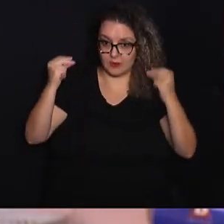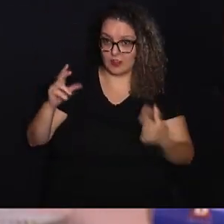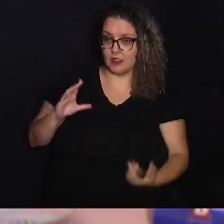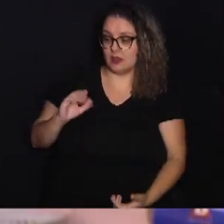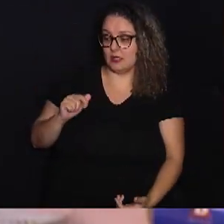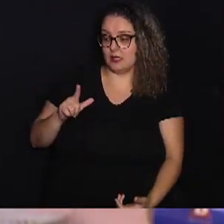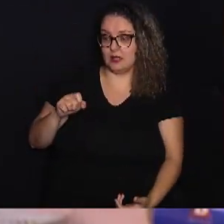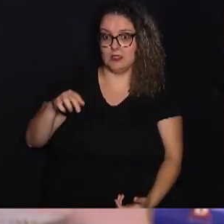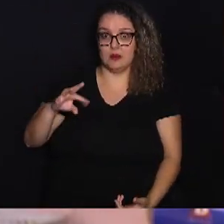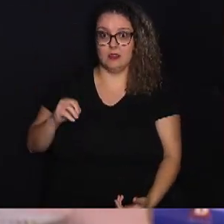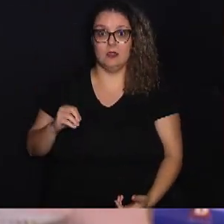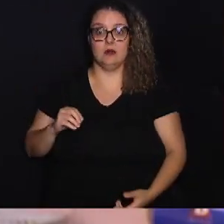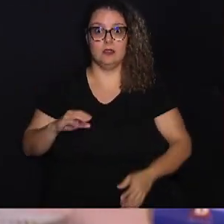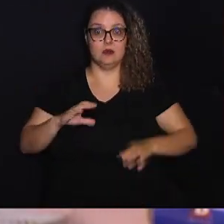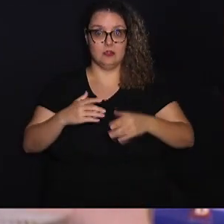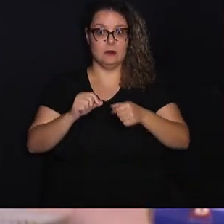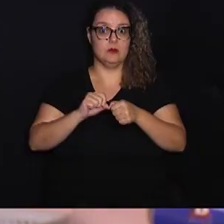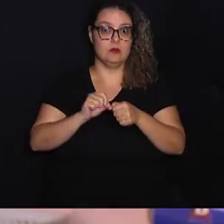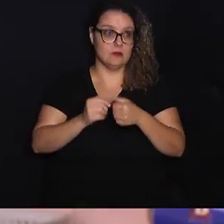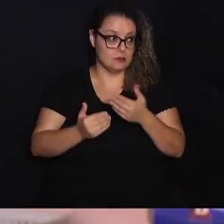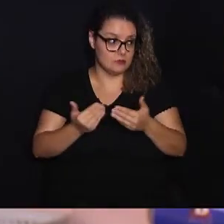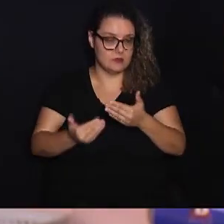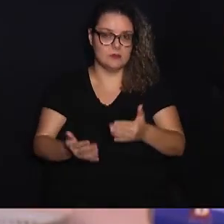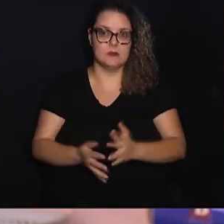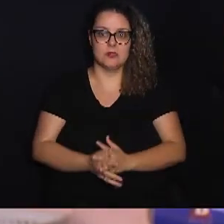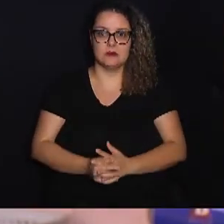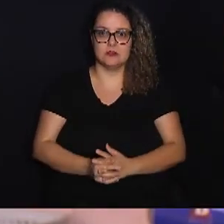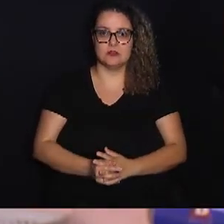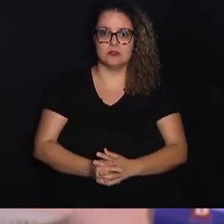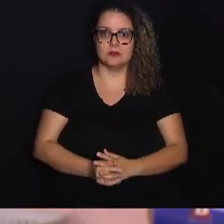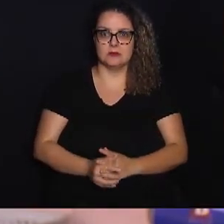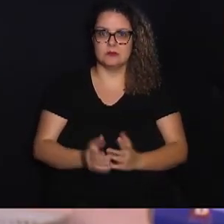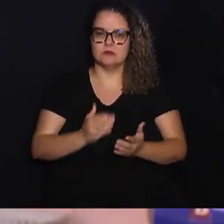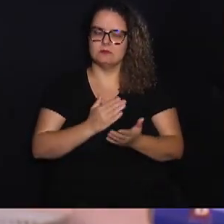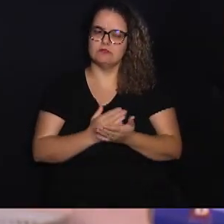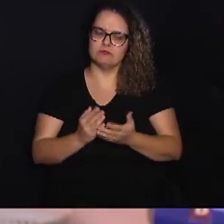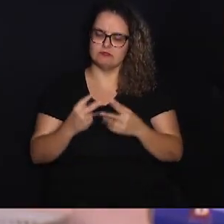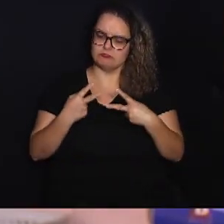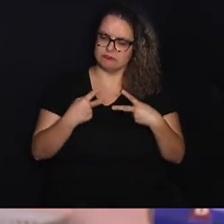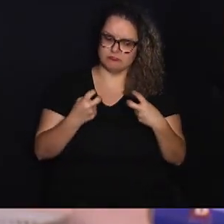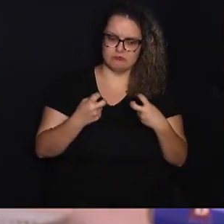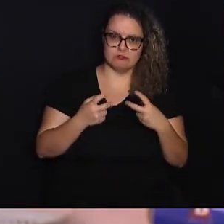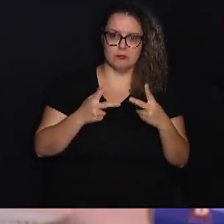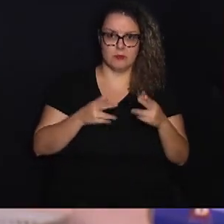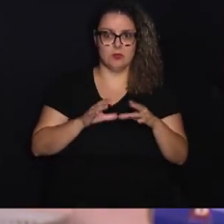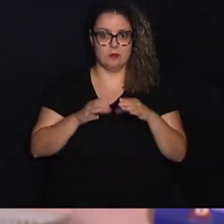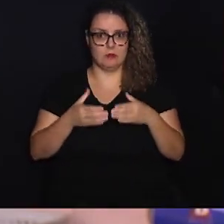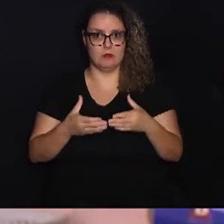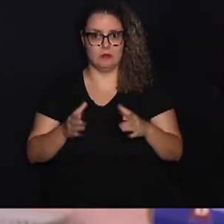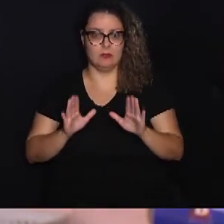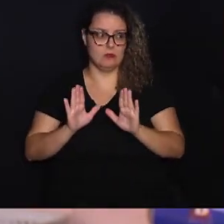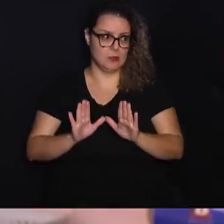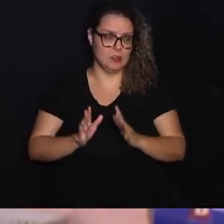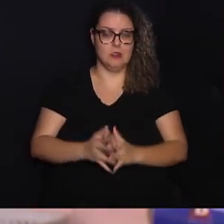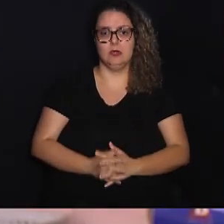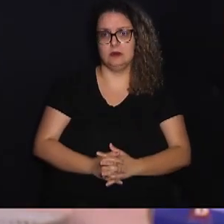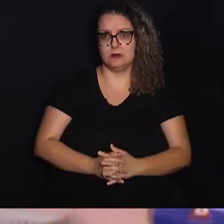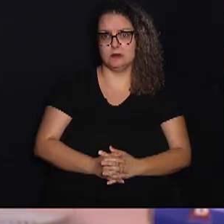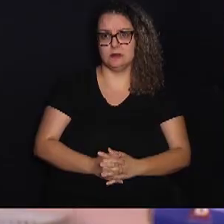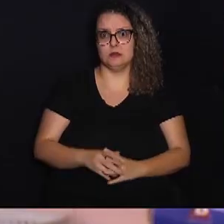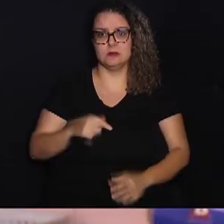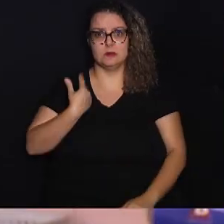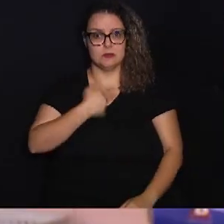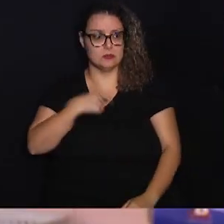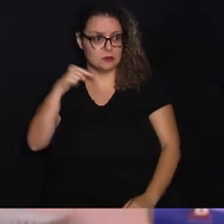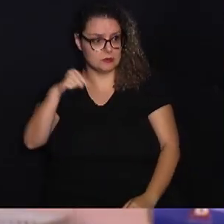começou um grupo, o que a gente faz? E aí a gente começou a olhar para nós, enquanto grupo, e falou, pera, né, a gente está